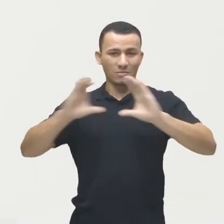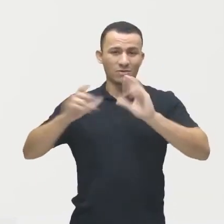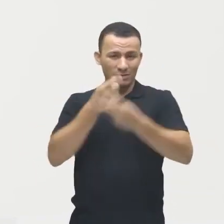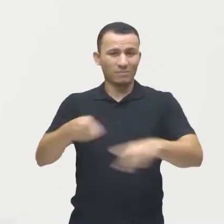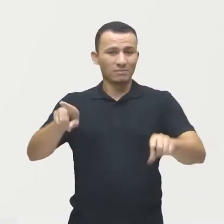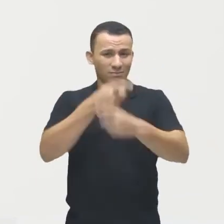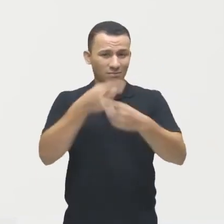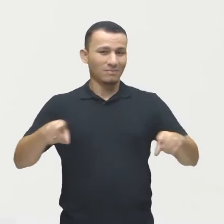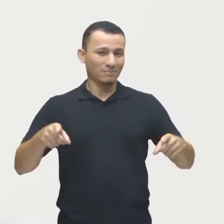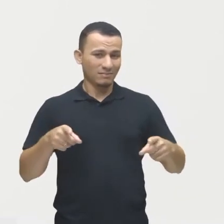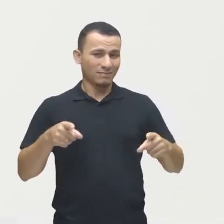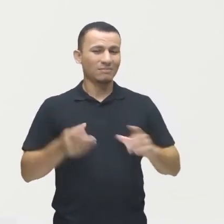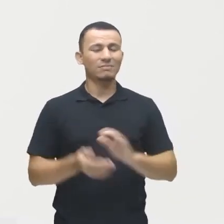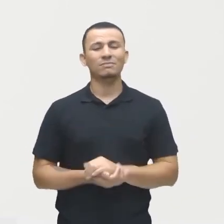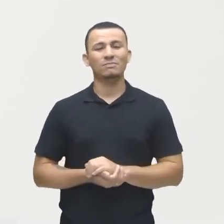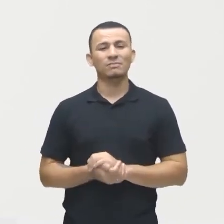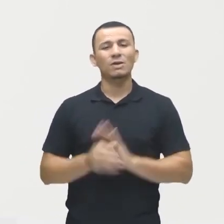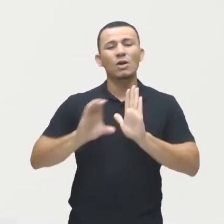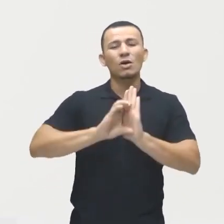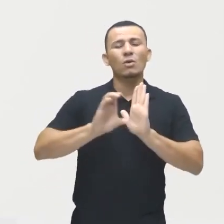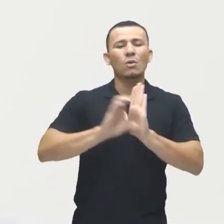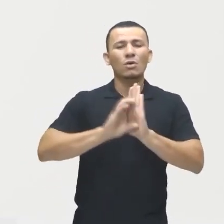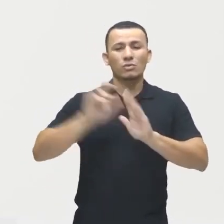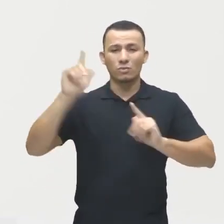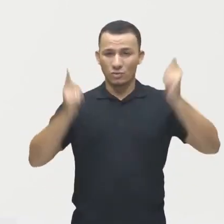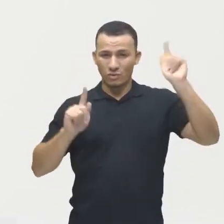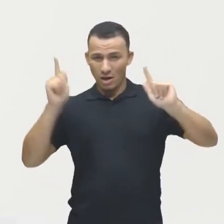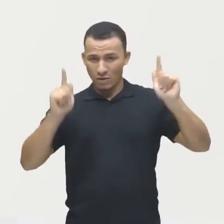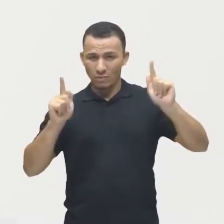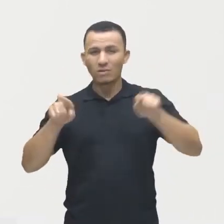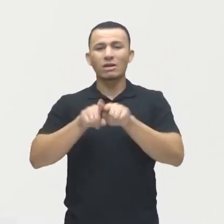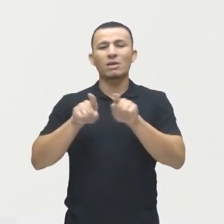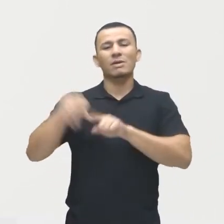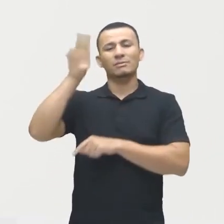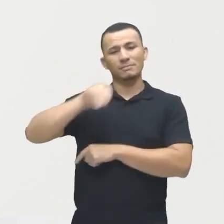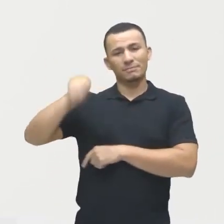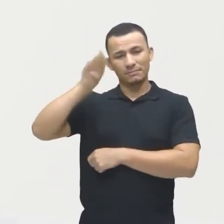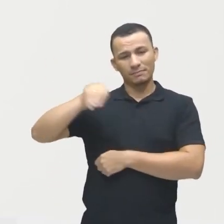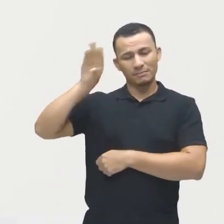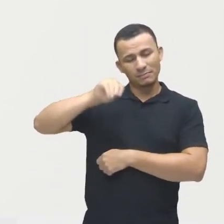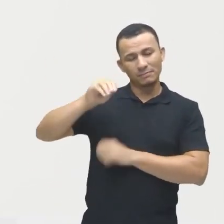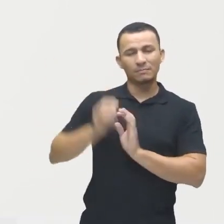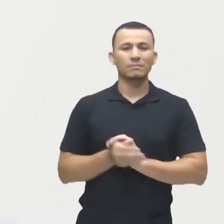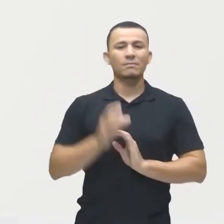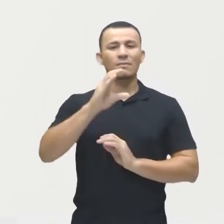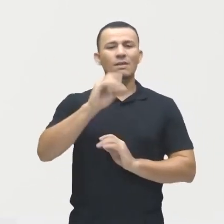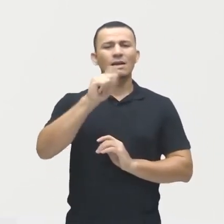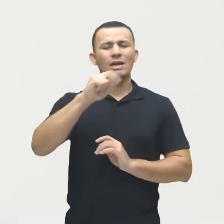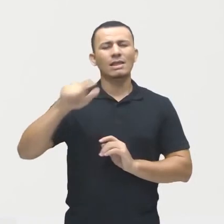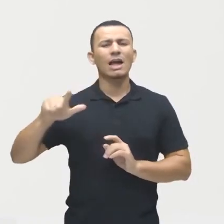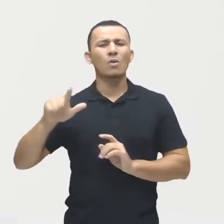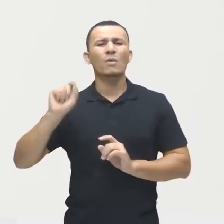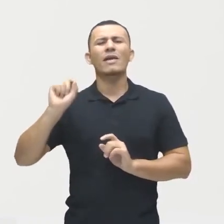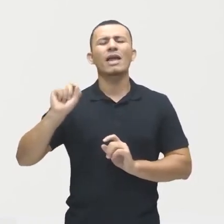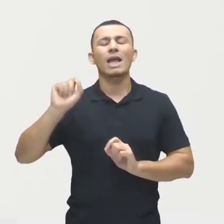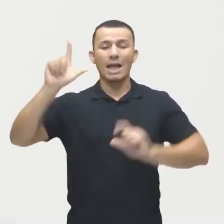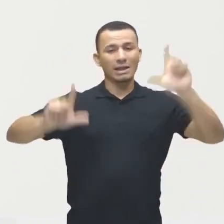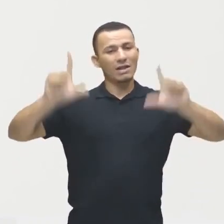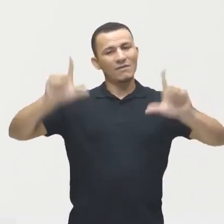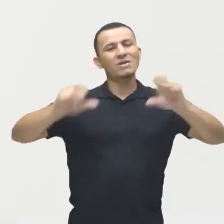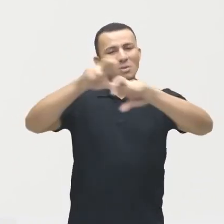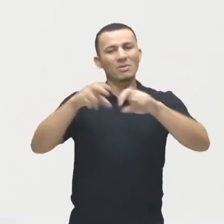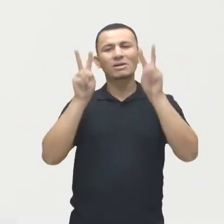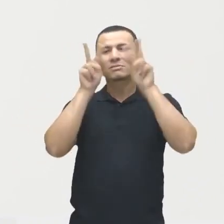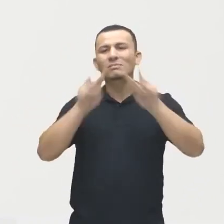O código, gesto e fala. Canal, o aparelho de TV. O contexto musical. Vamos dizer que lá